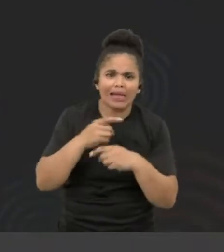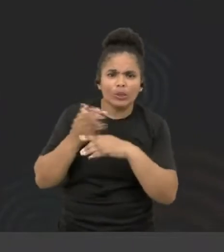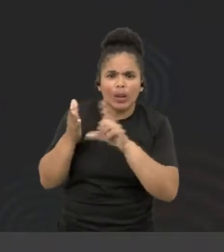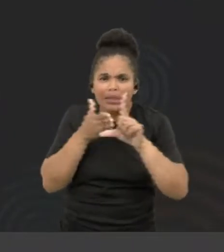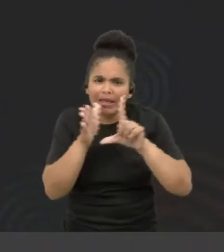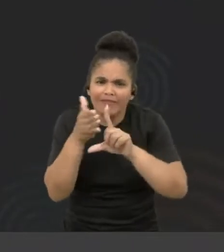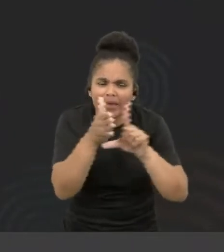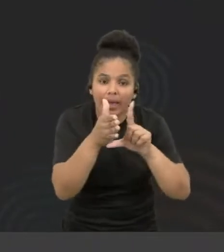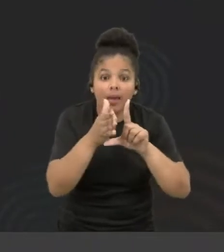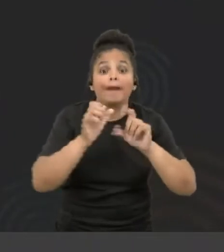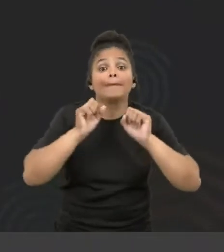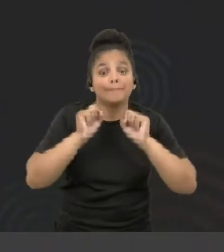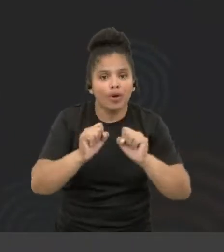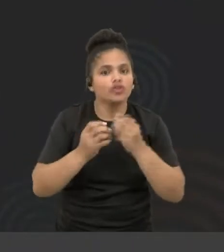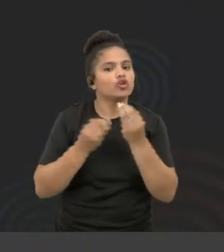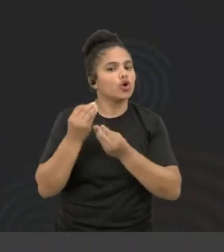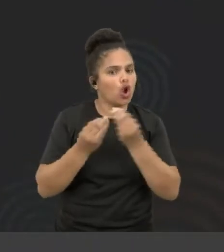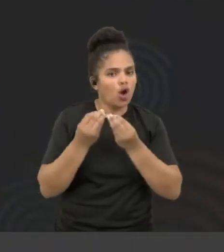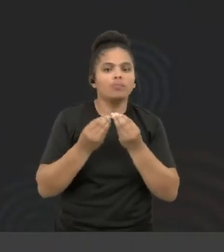reportar isso para